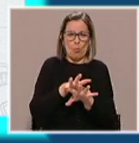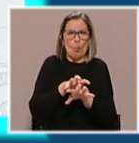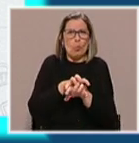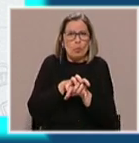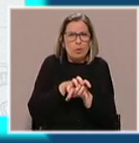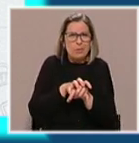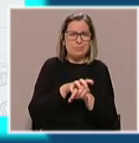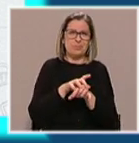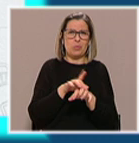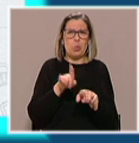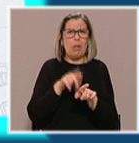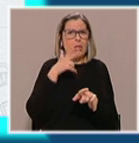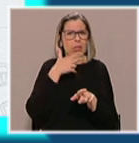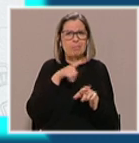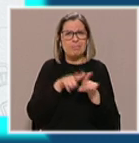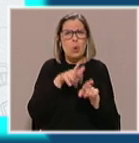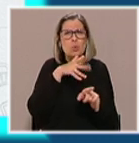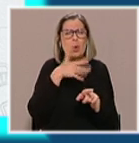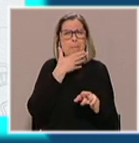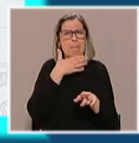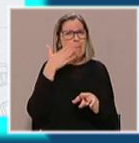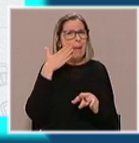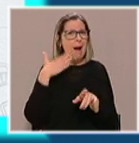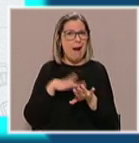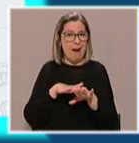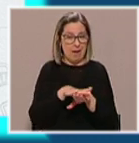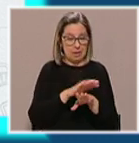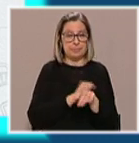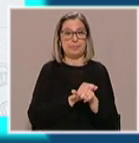aspecto pálido. Pois bem, posteriormente, o que é que se